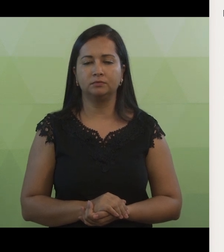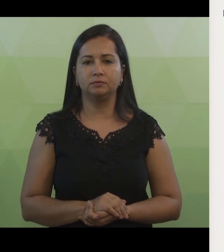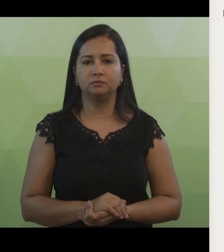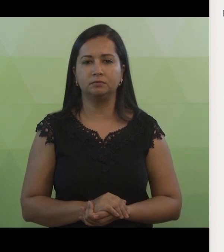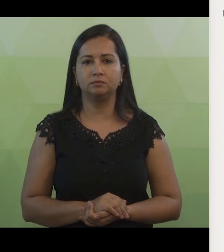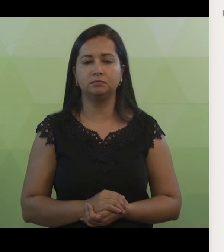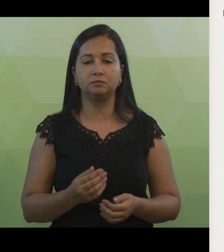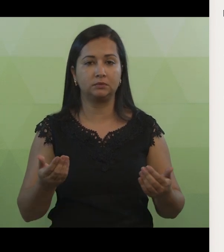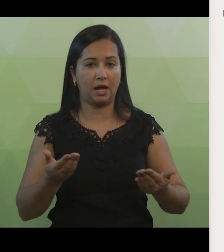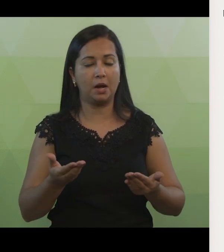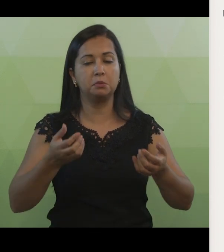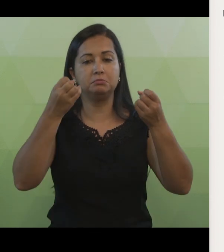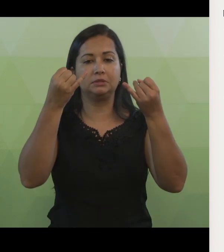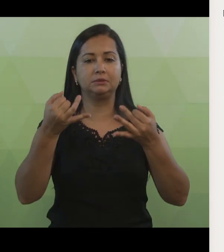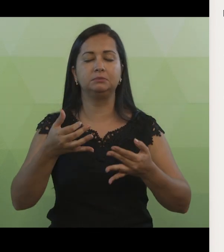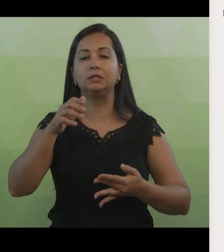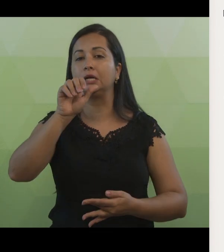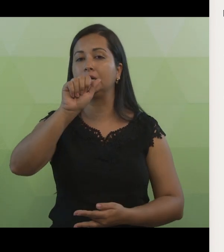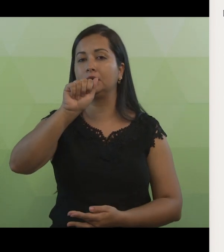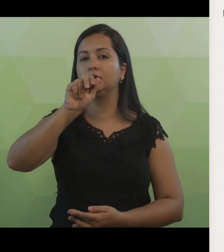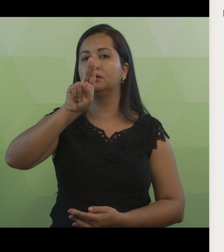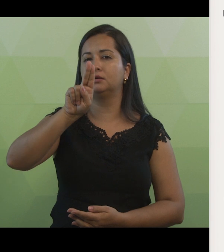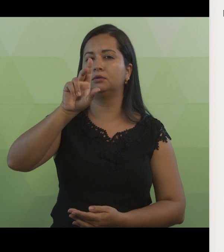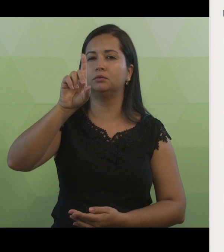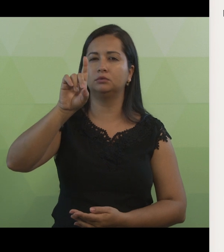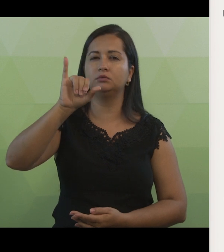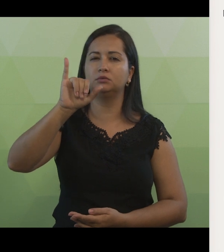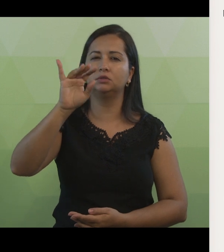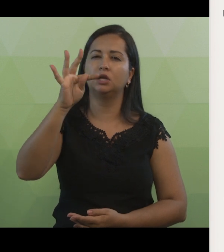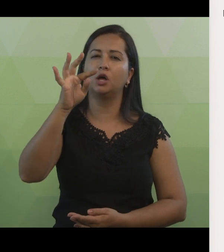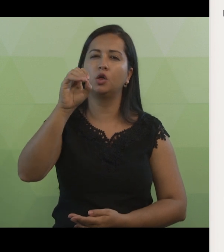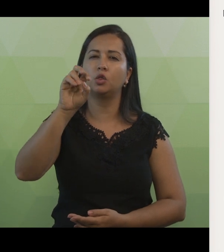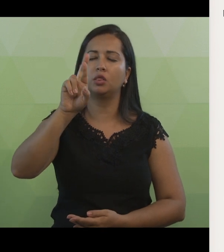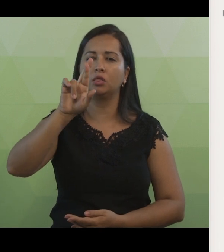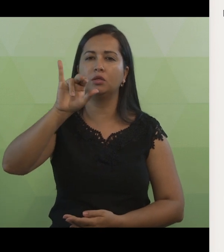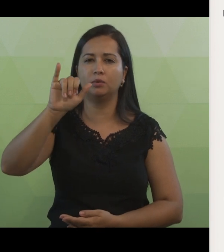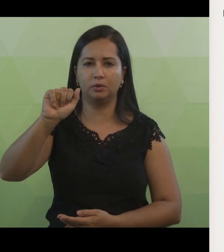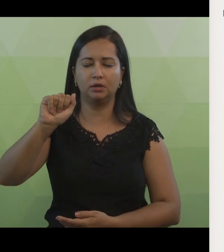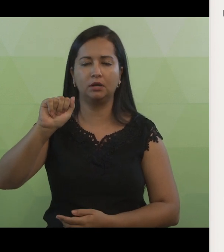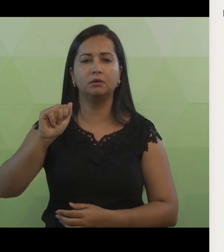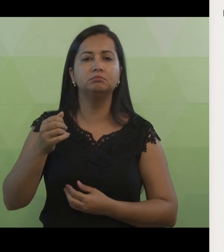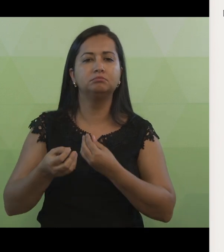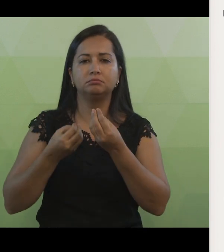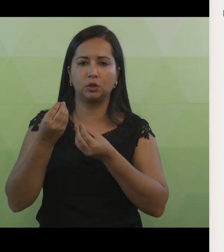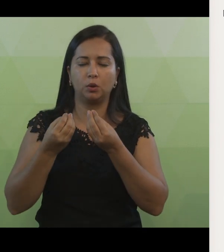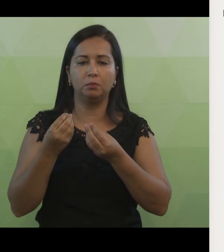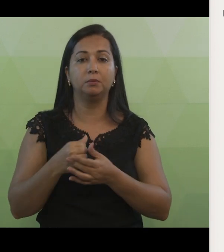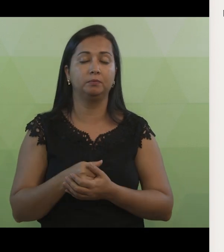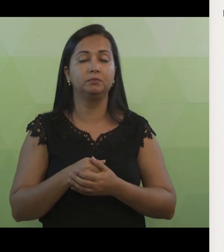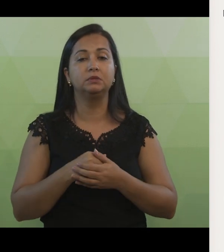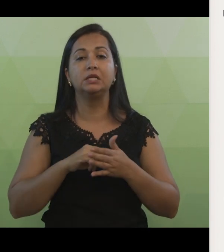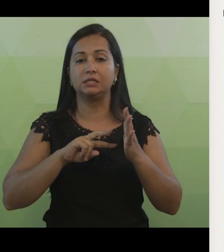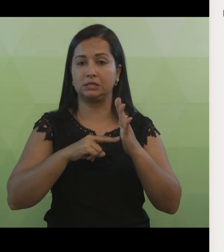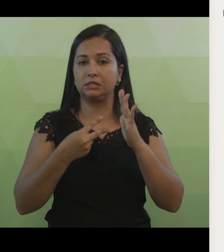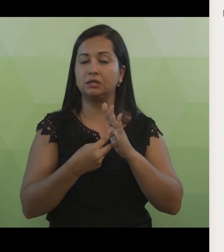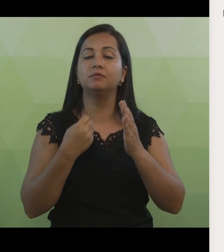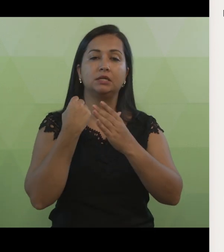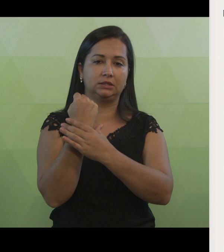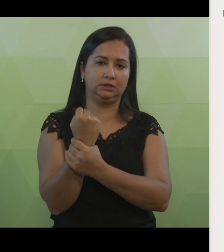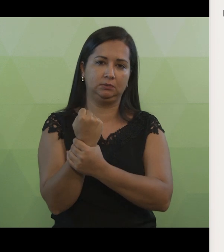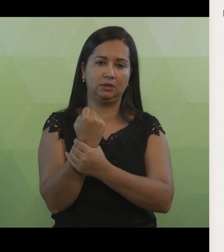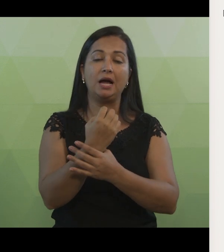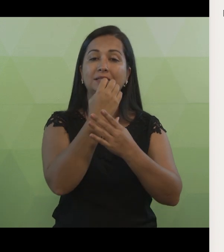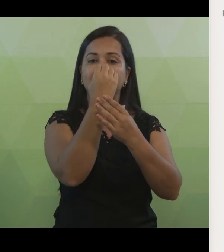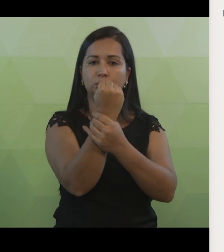Explicaremos agora sobre a área de auditoria em sistemas computacionais. Como comentado anteriormente, a segurança está relacionada à auditoria,